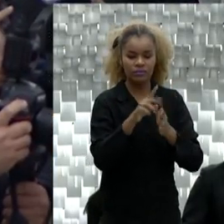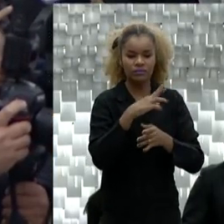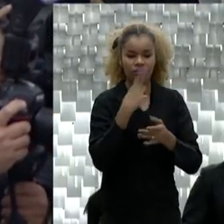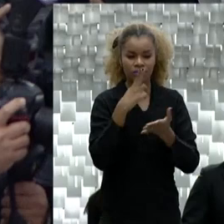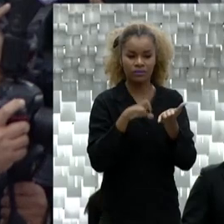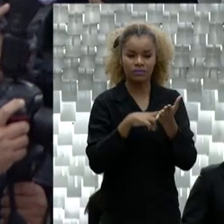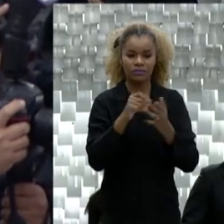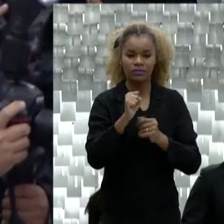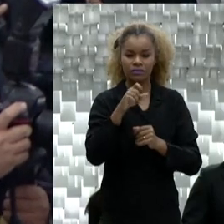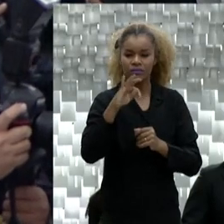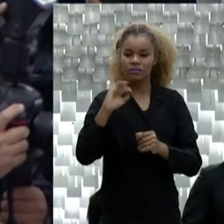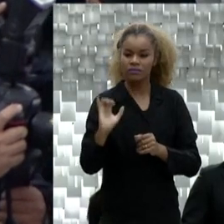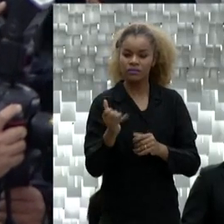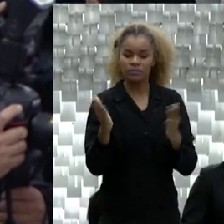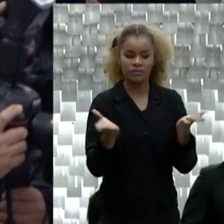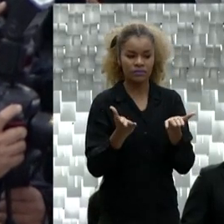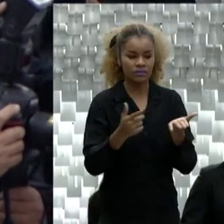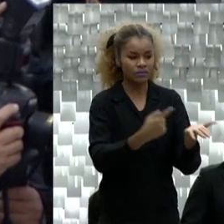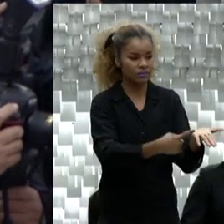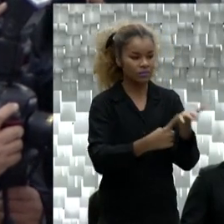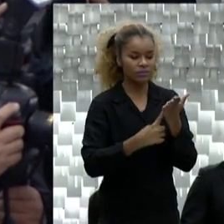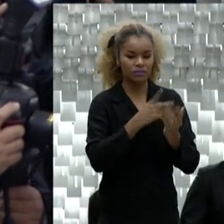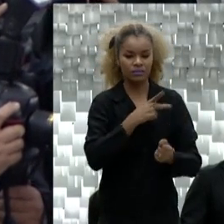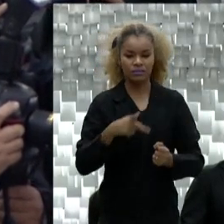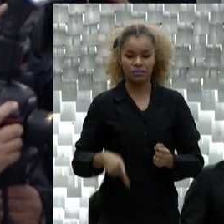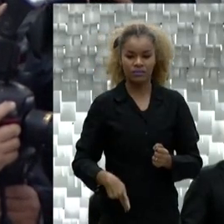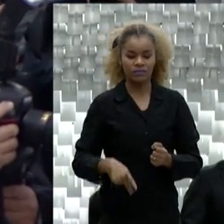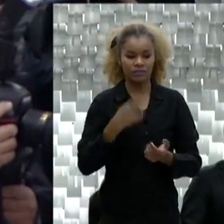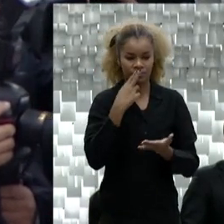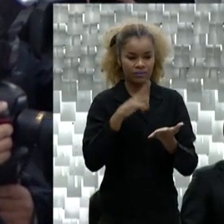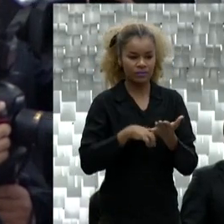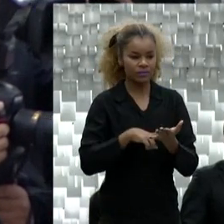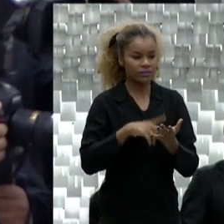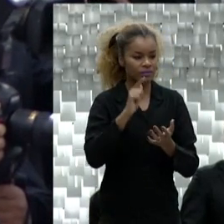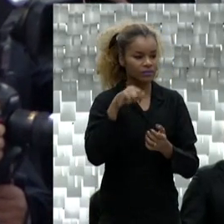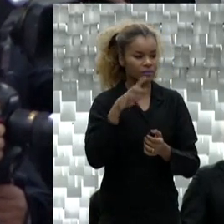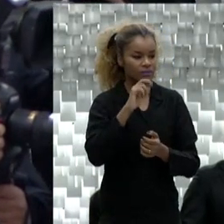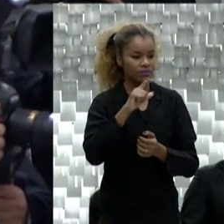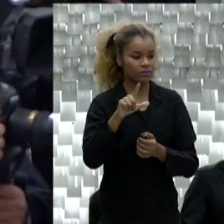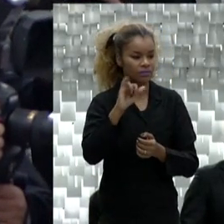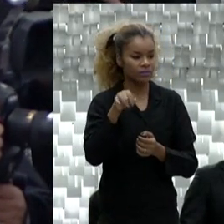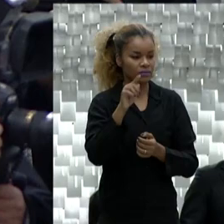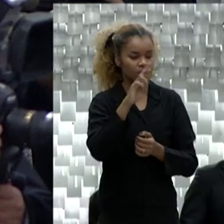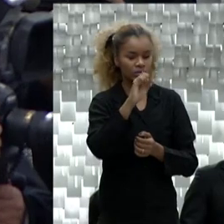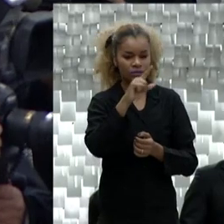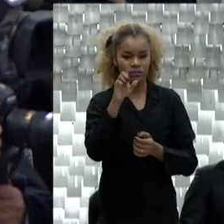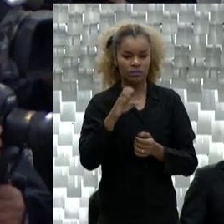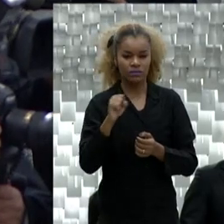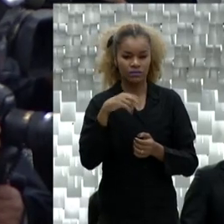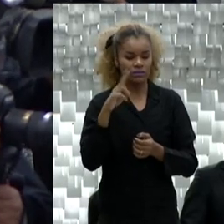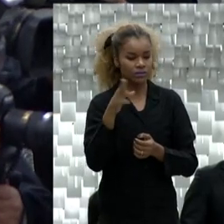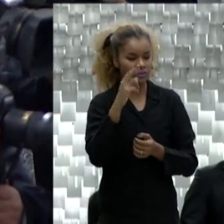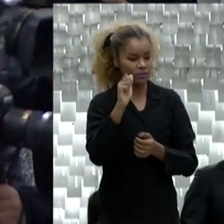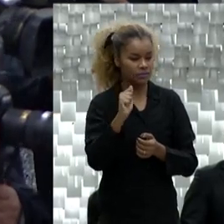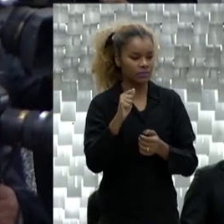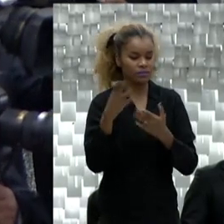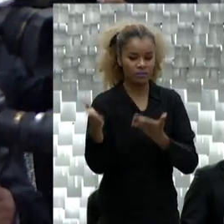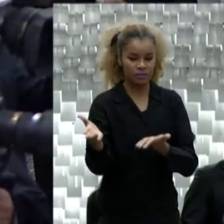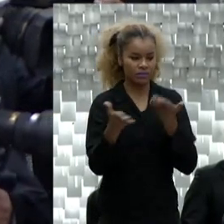de Justiça, convidamos o presidente dos Correios, General Juarez Cunha, a se aproximar da mesa de